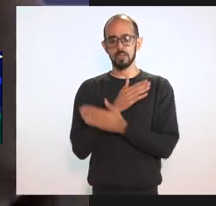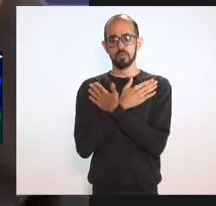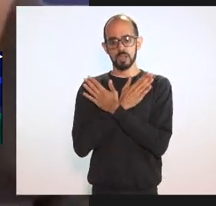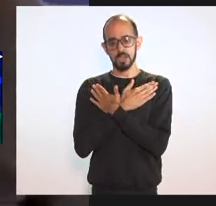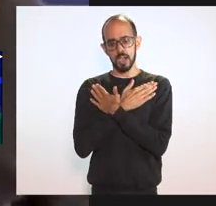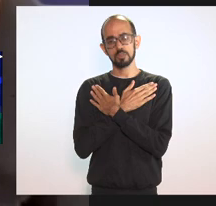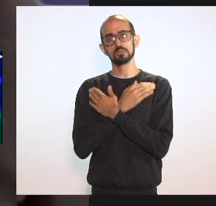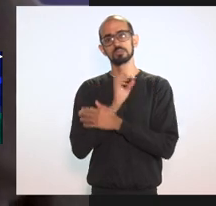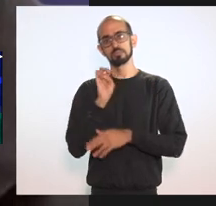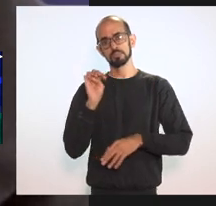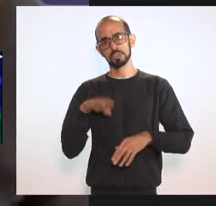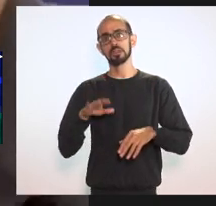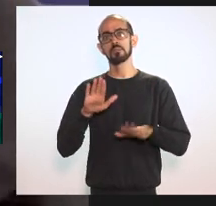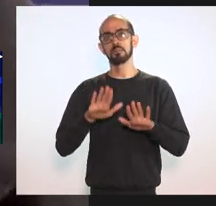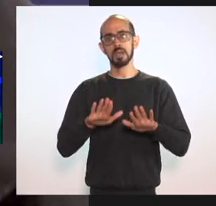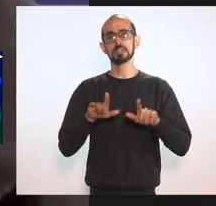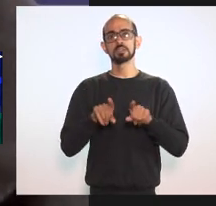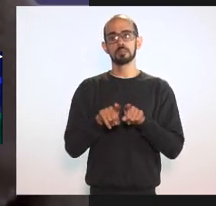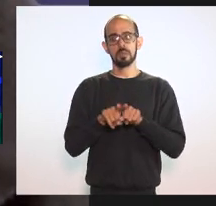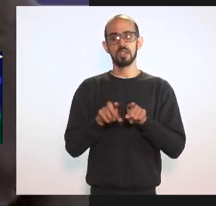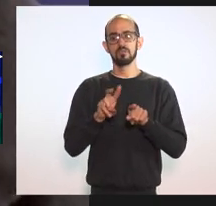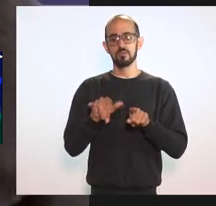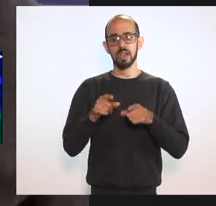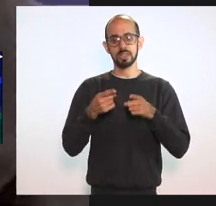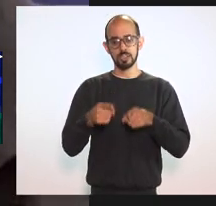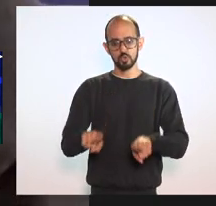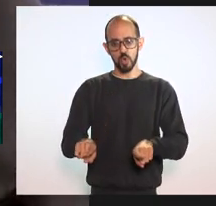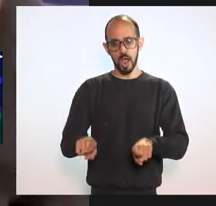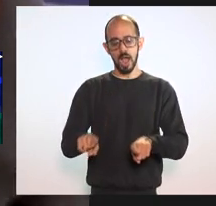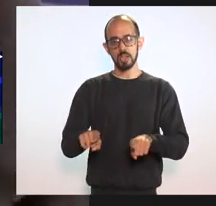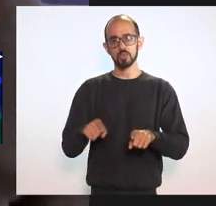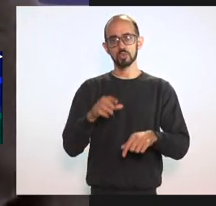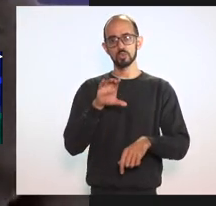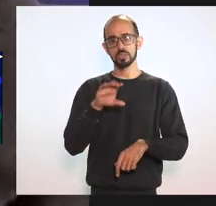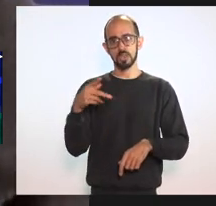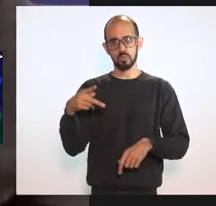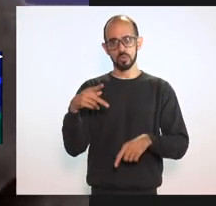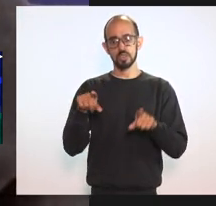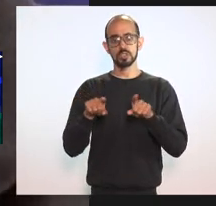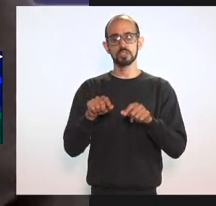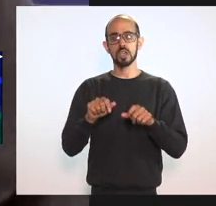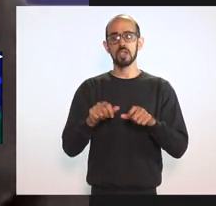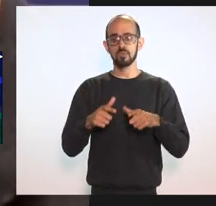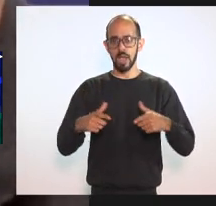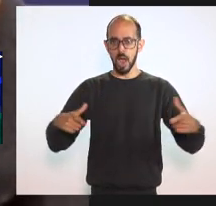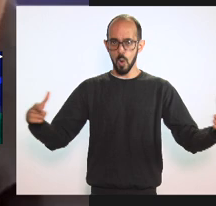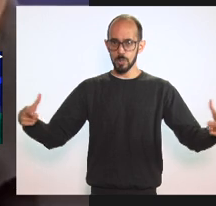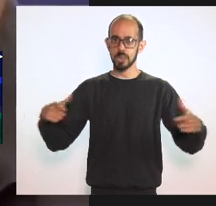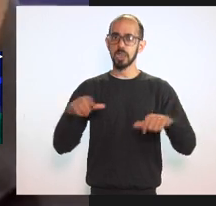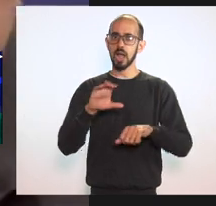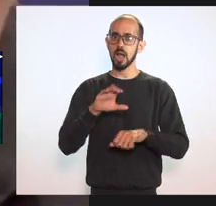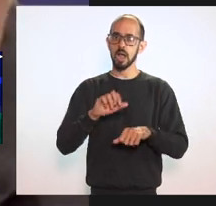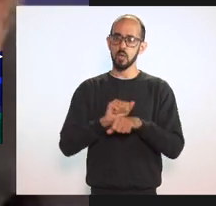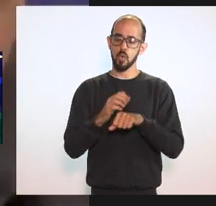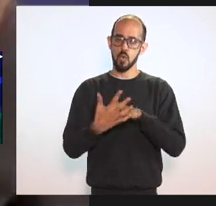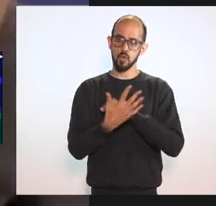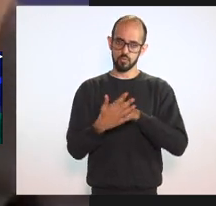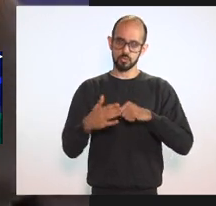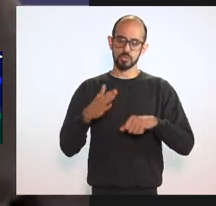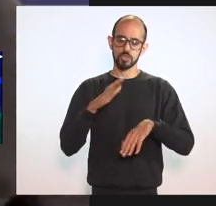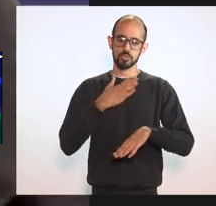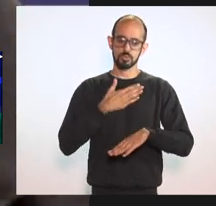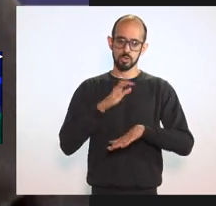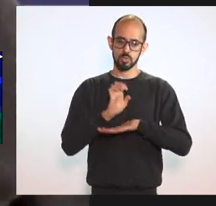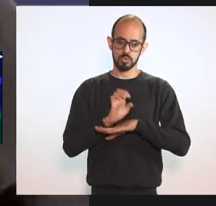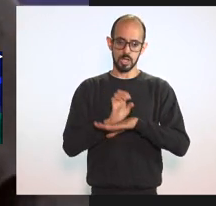vai ter também muito churrasco e muita cerveja pode ter certeza e muito aumento Que convite no nosso Estado então é só uma opinião